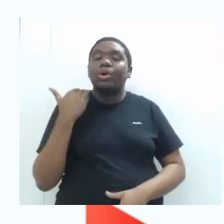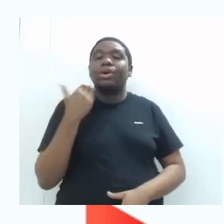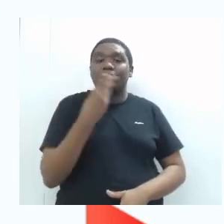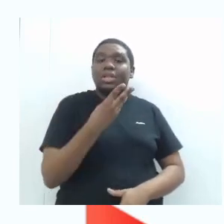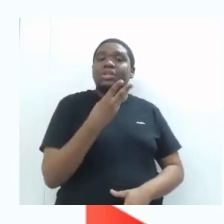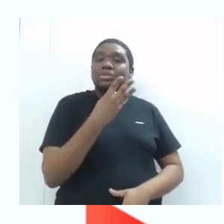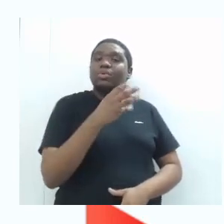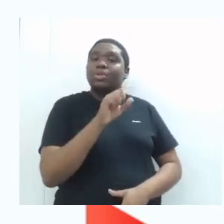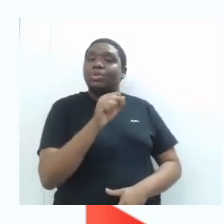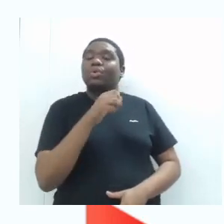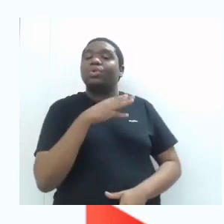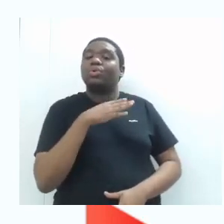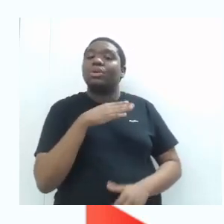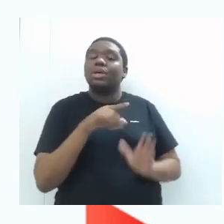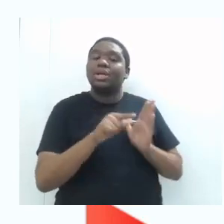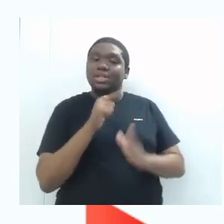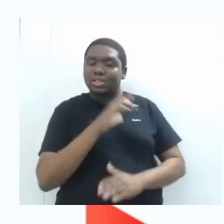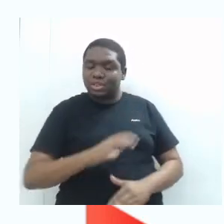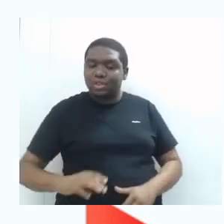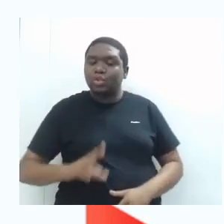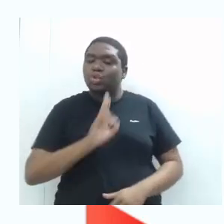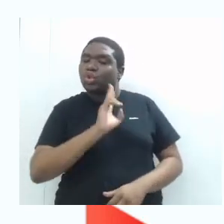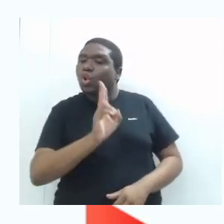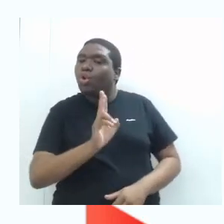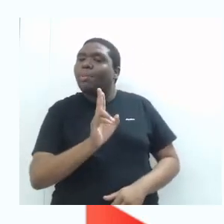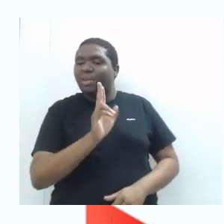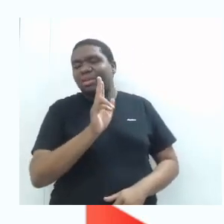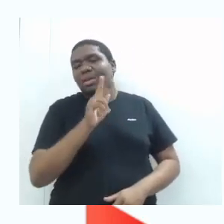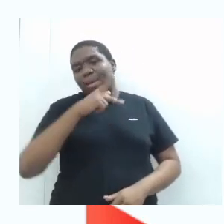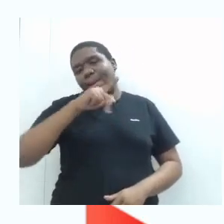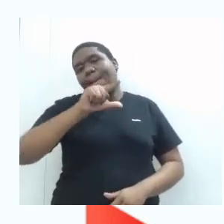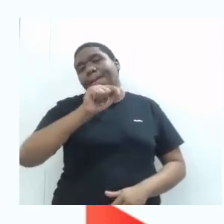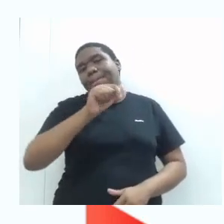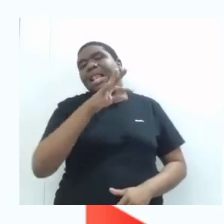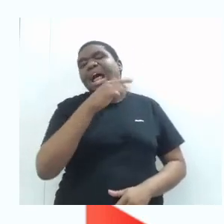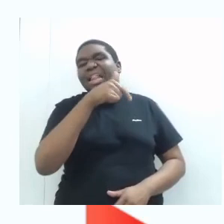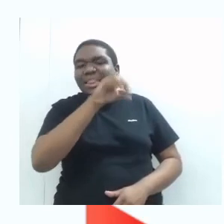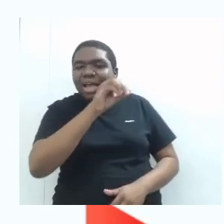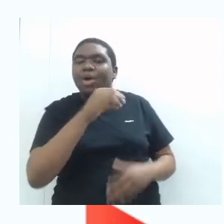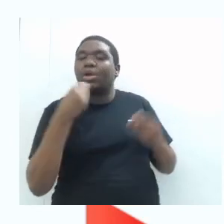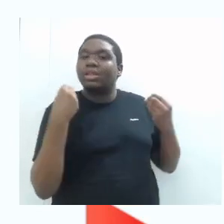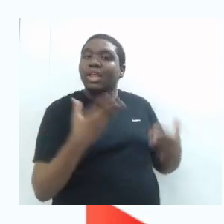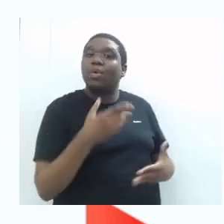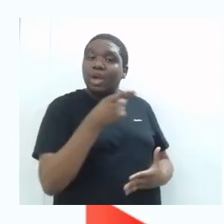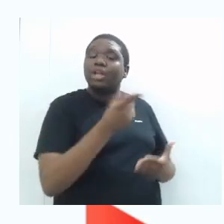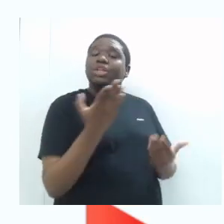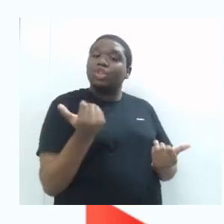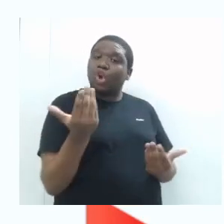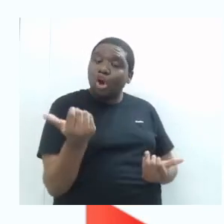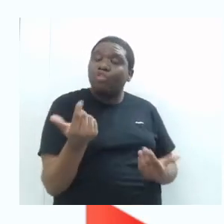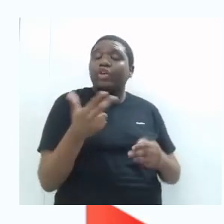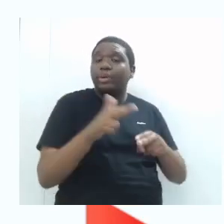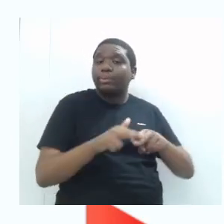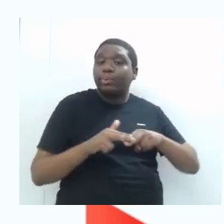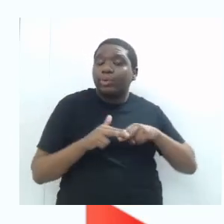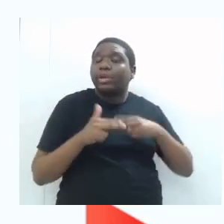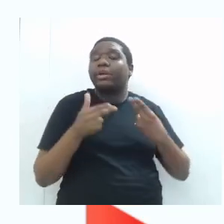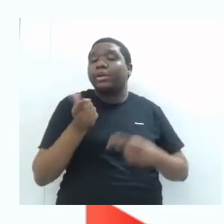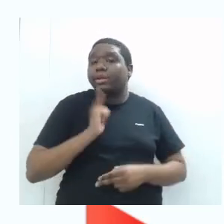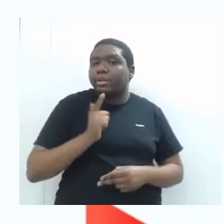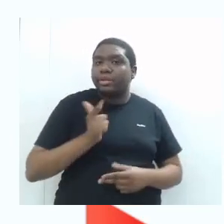a.C. Apelido Platão foi conferido ao filósofo em sua juventude, por causa de seus